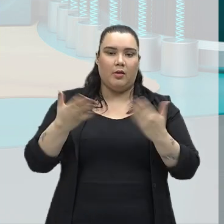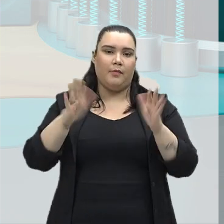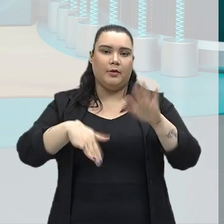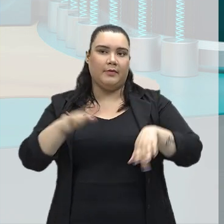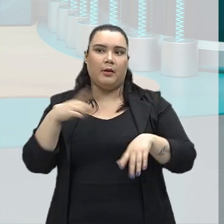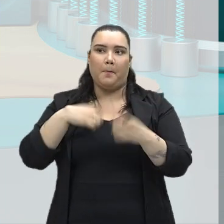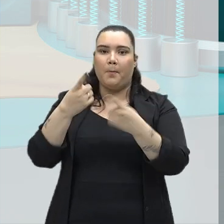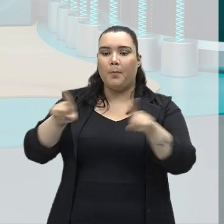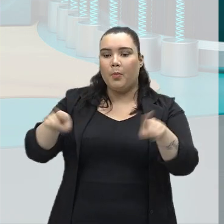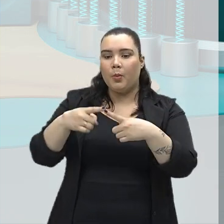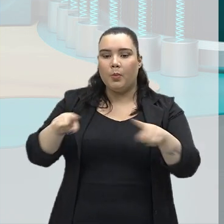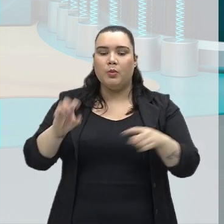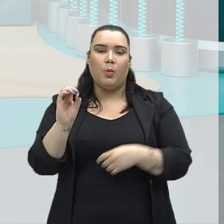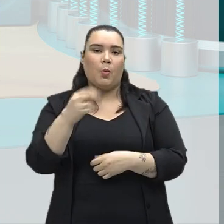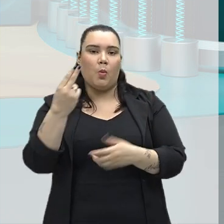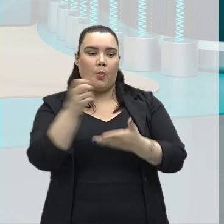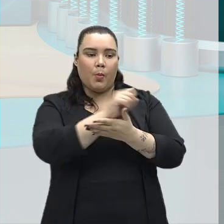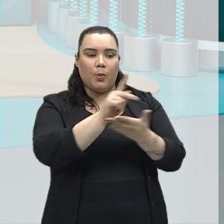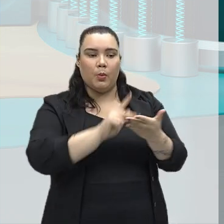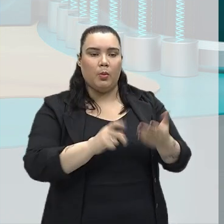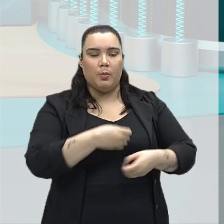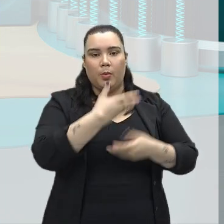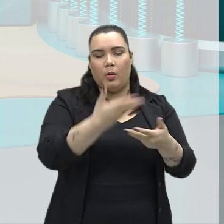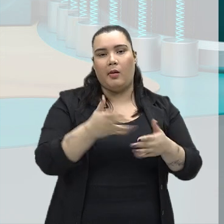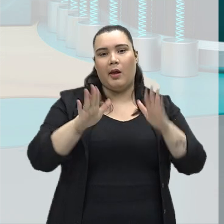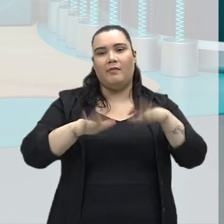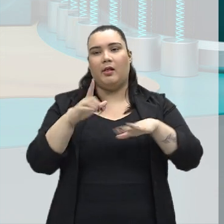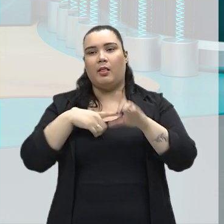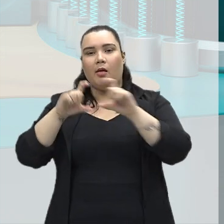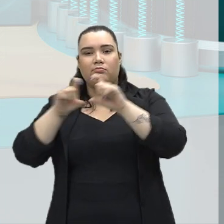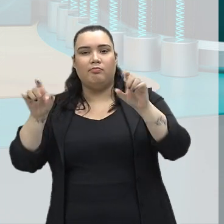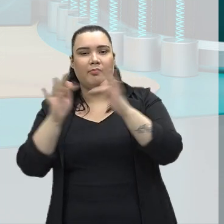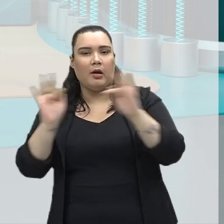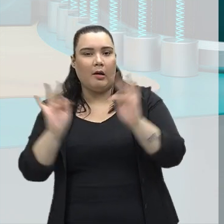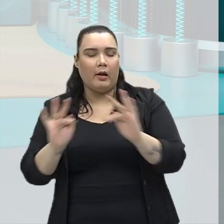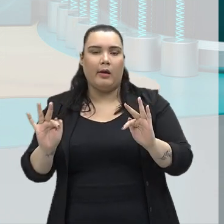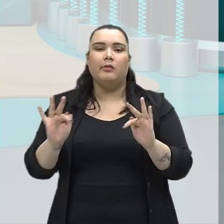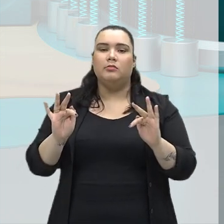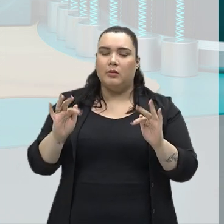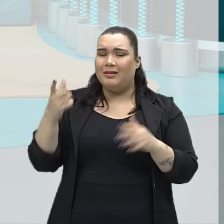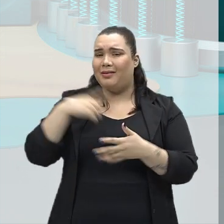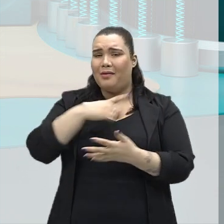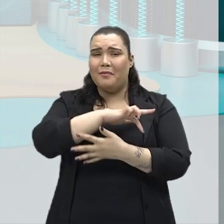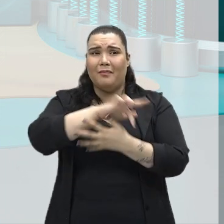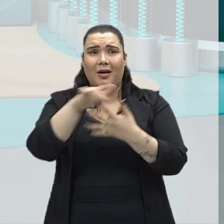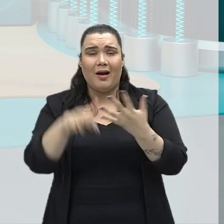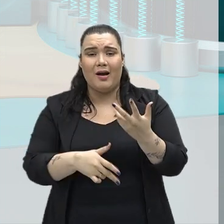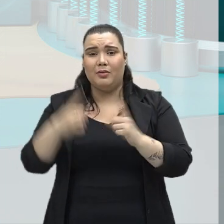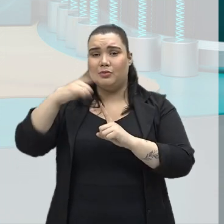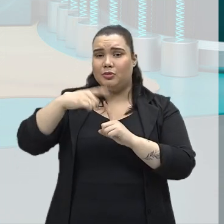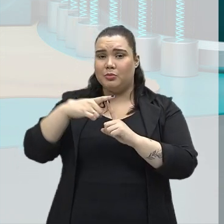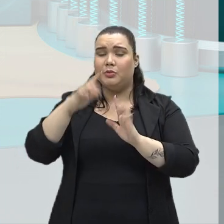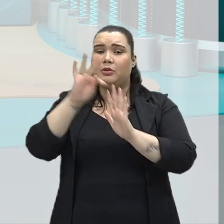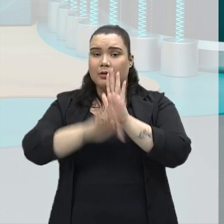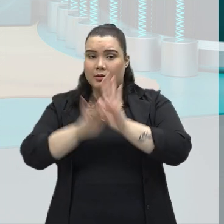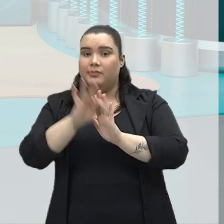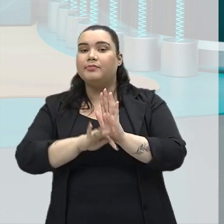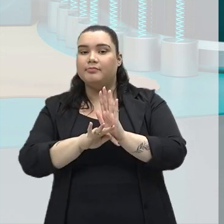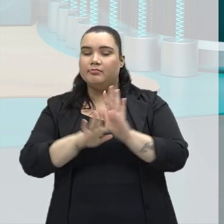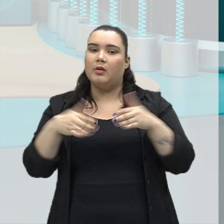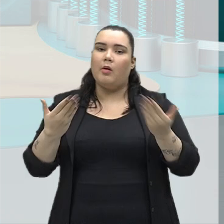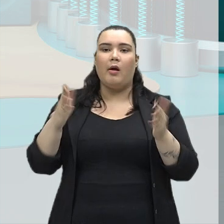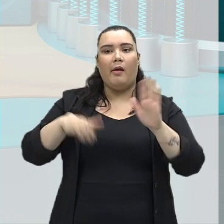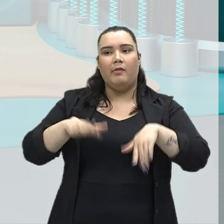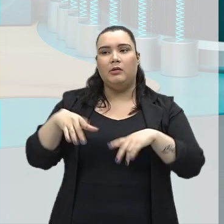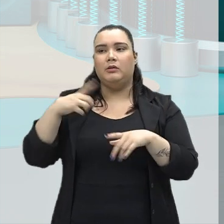música, às vezes vem um poema, às vezes vem uma tirinha, às vezes tem vários gêneros de textos usados ali. Então, às vezes pode ser